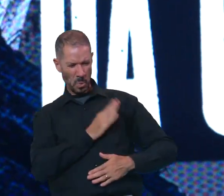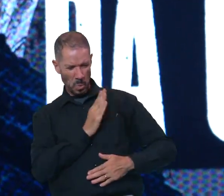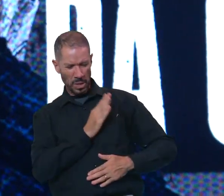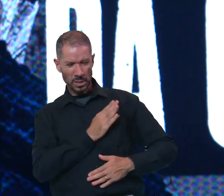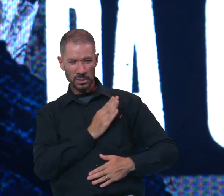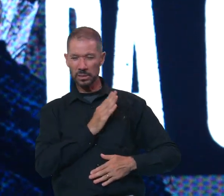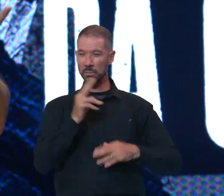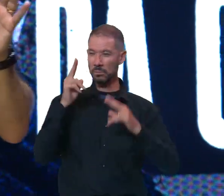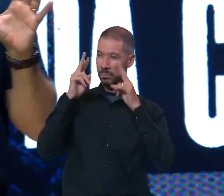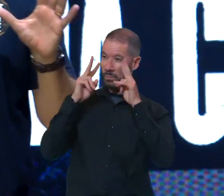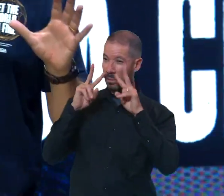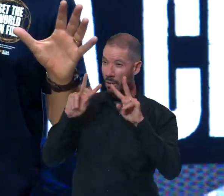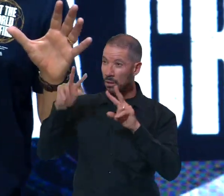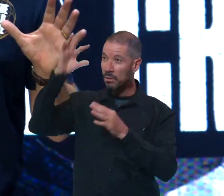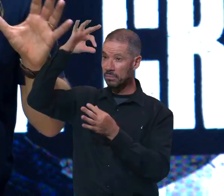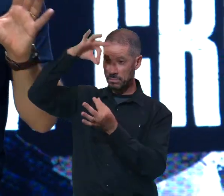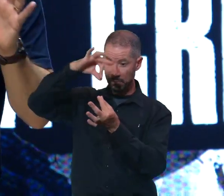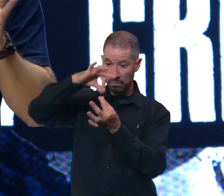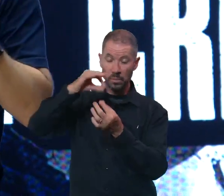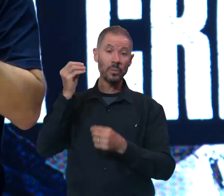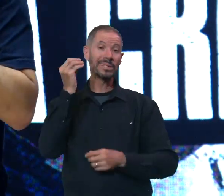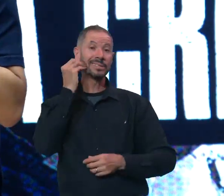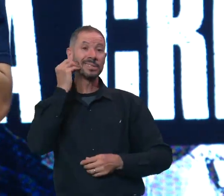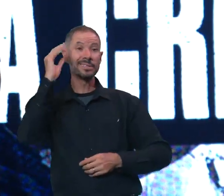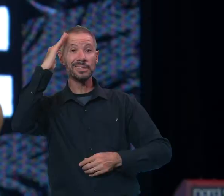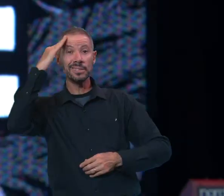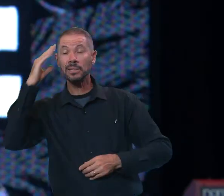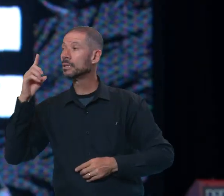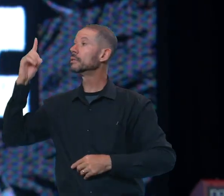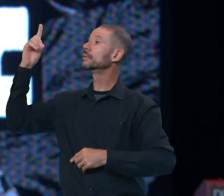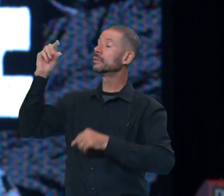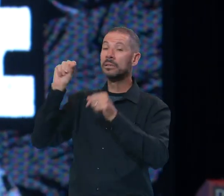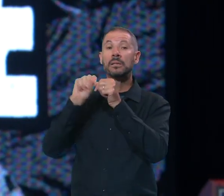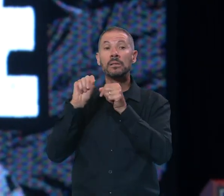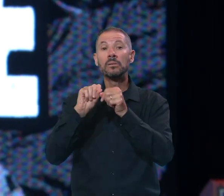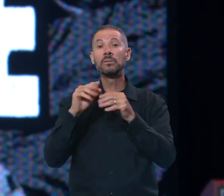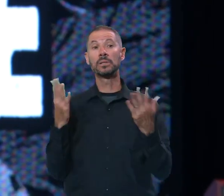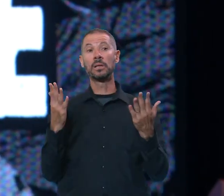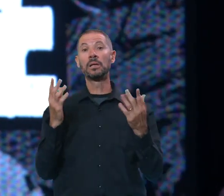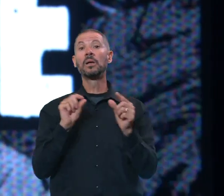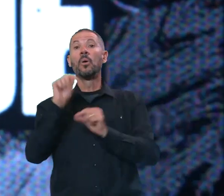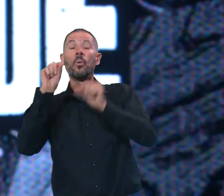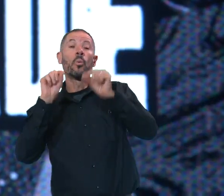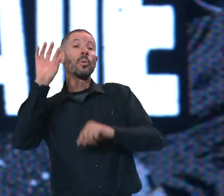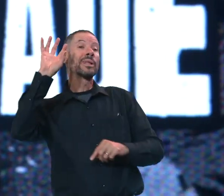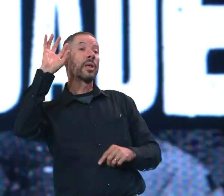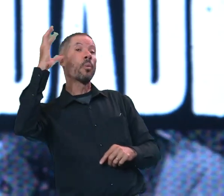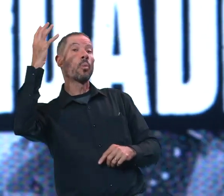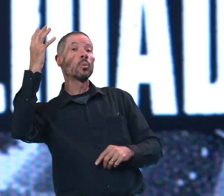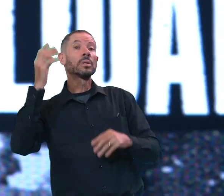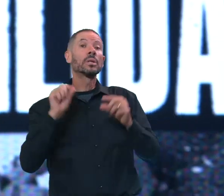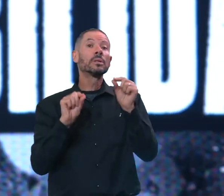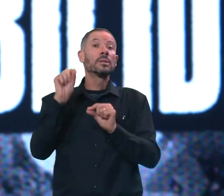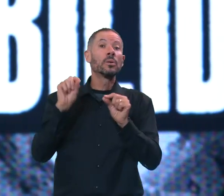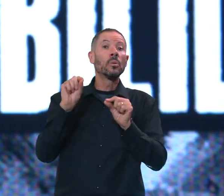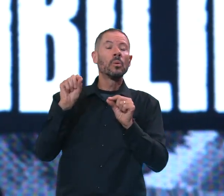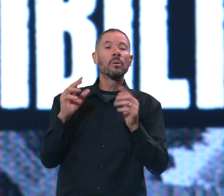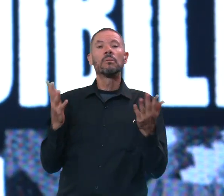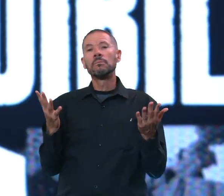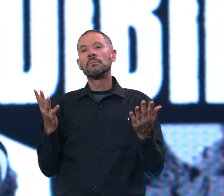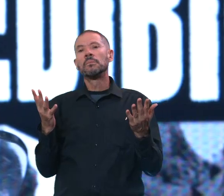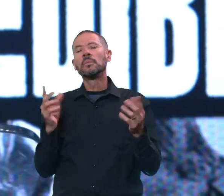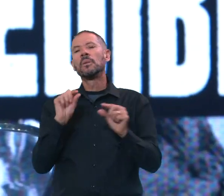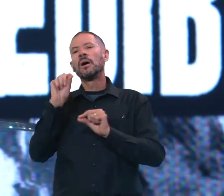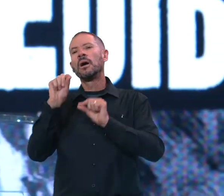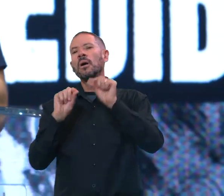com os olhos espirituais, tentando entender o que Deus quer fazer. Por que isso está acontecendo? Afinal de contas,